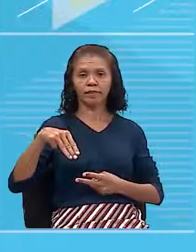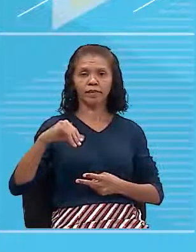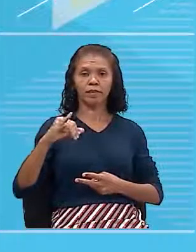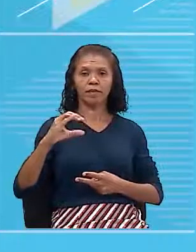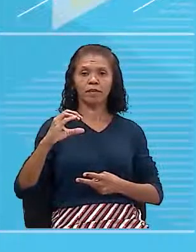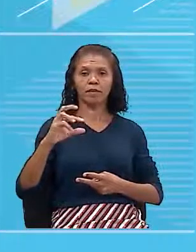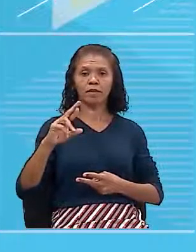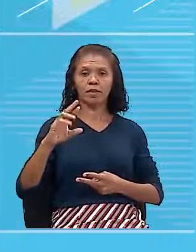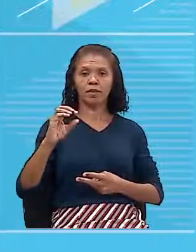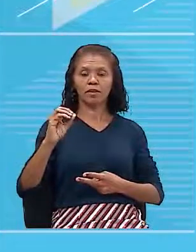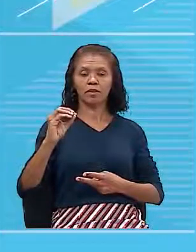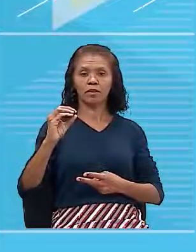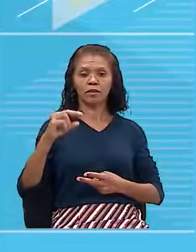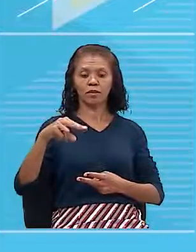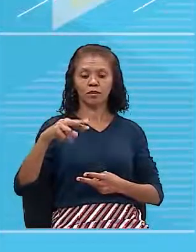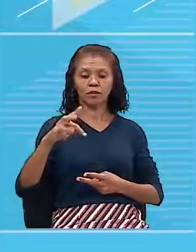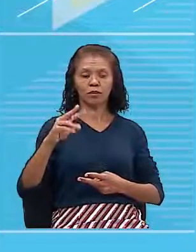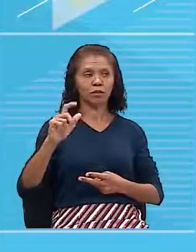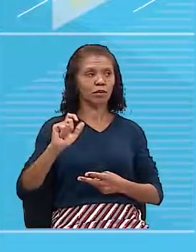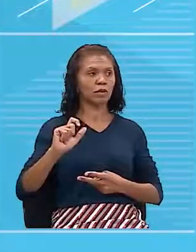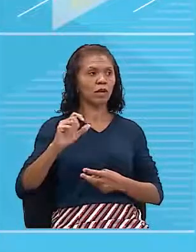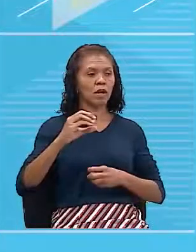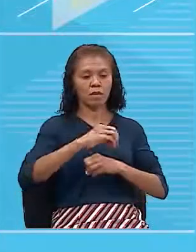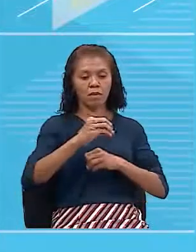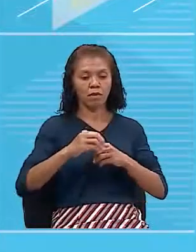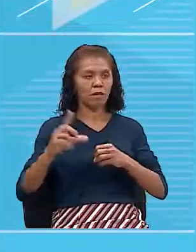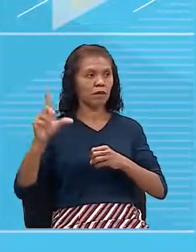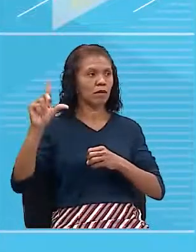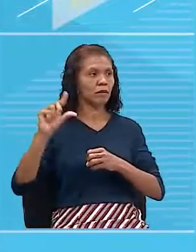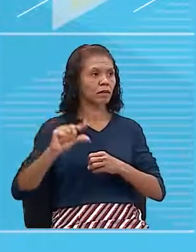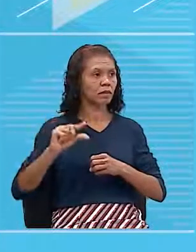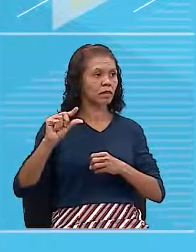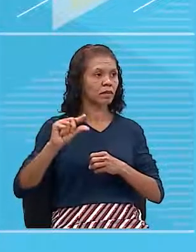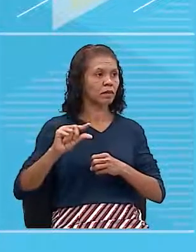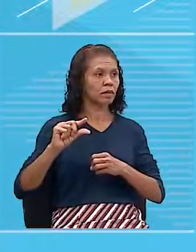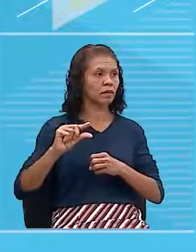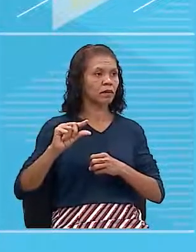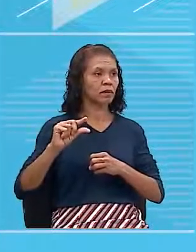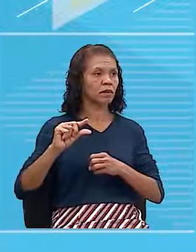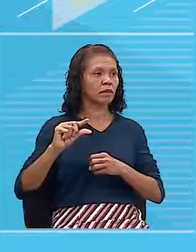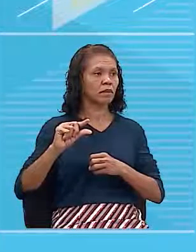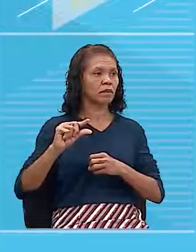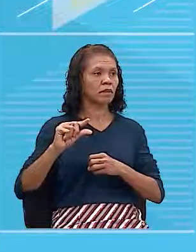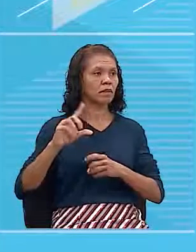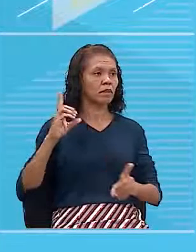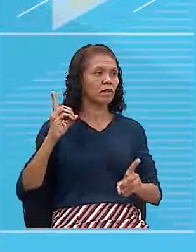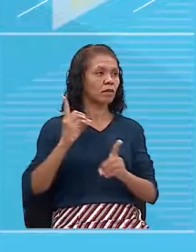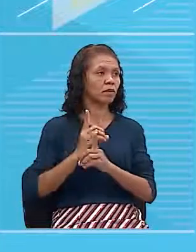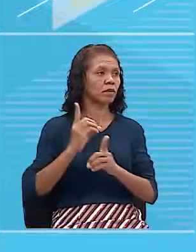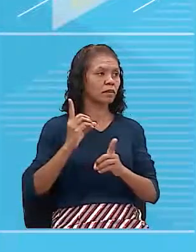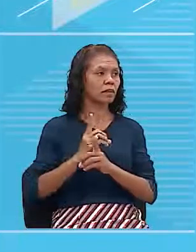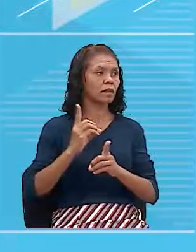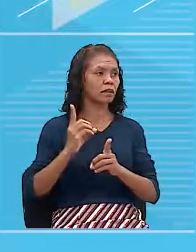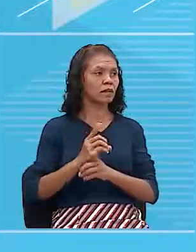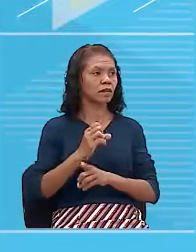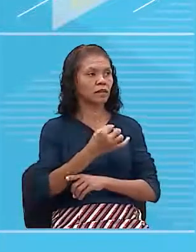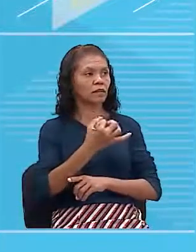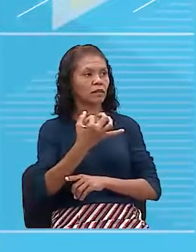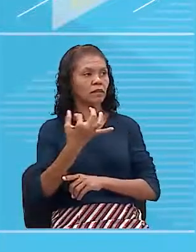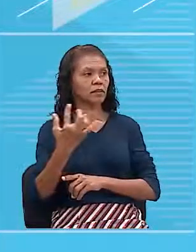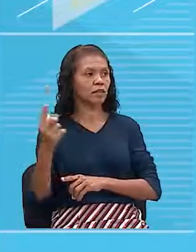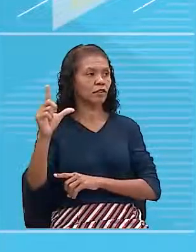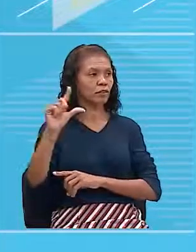micro moléculas pequenas menor quantidade exemplos vitaminas e sais minerais os